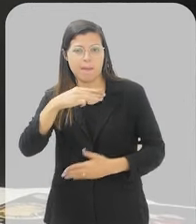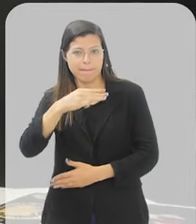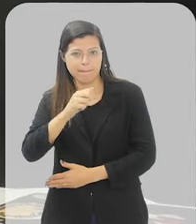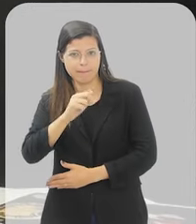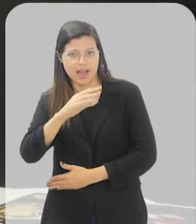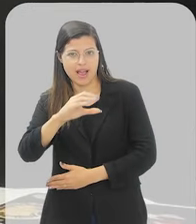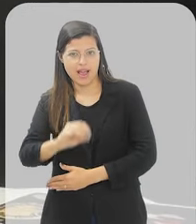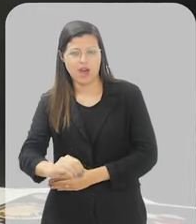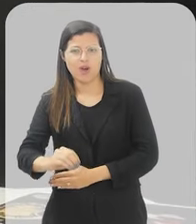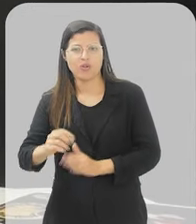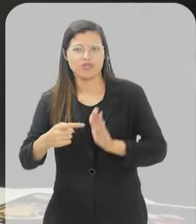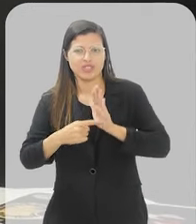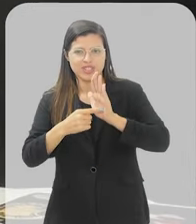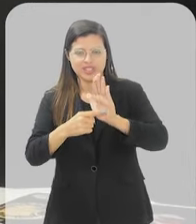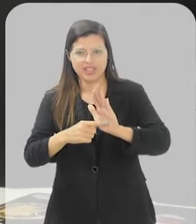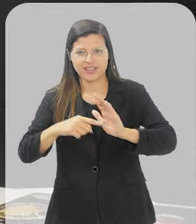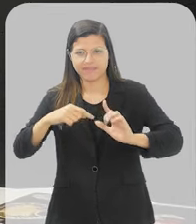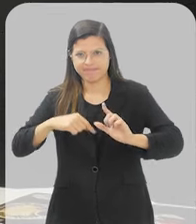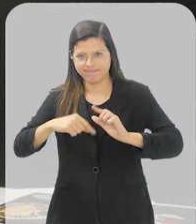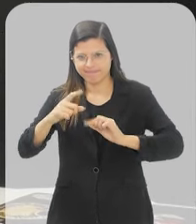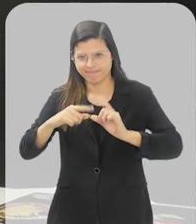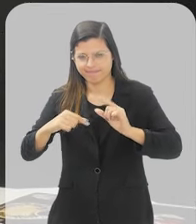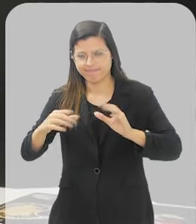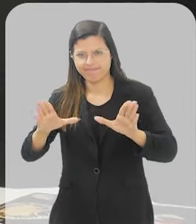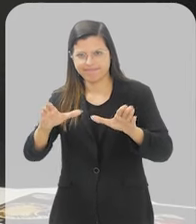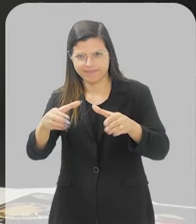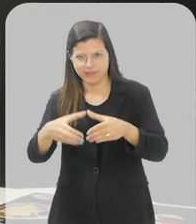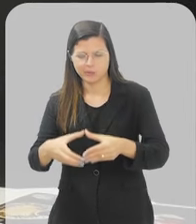Este foi Marco Leroy, destaque da